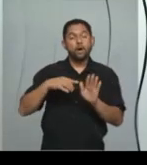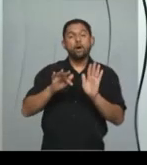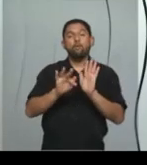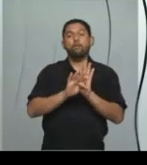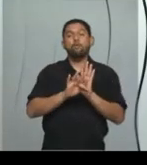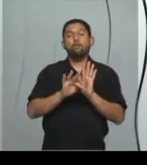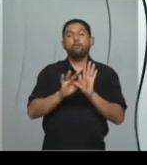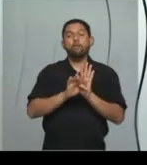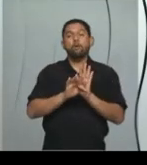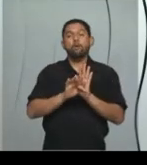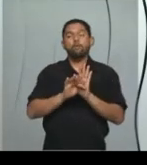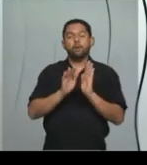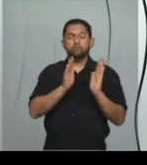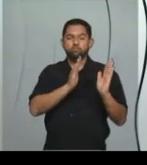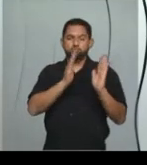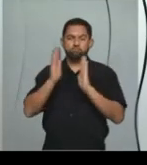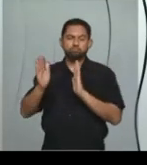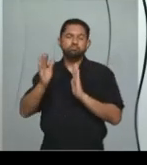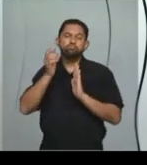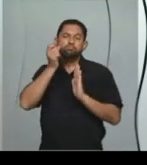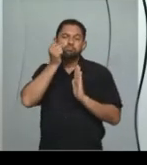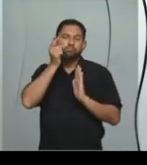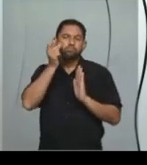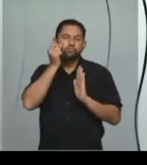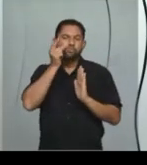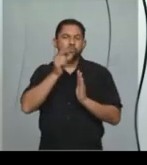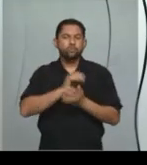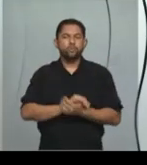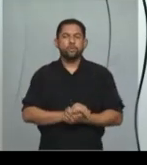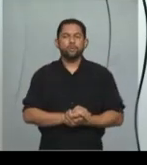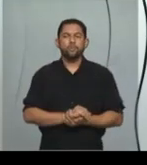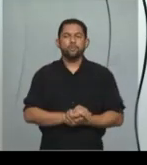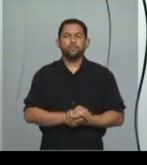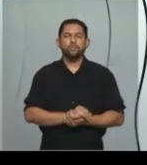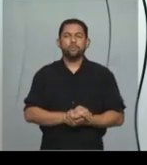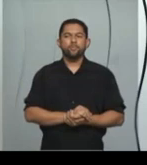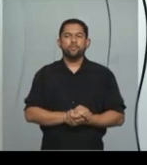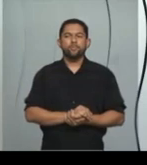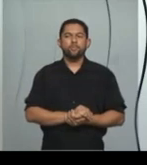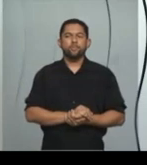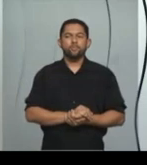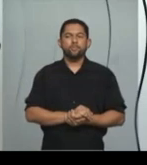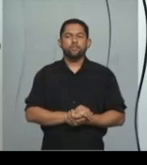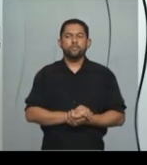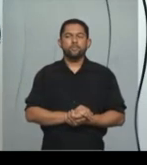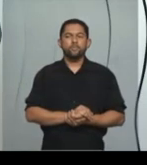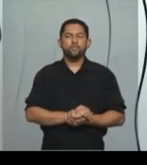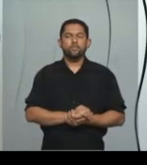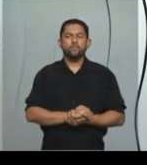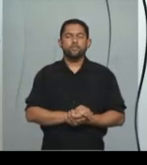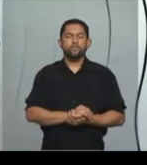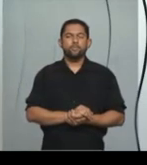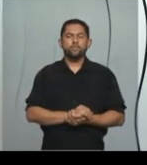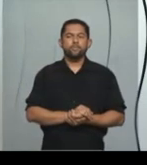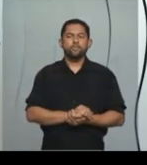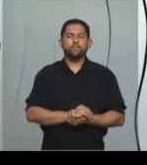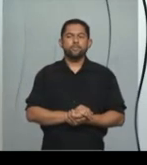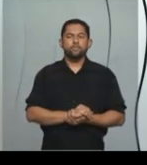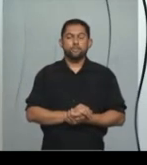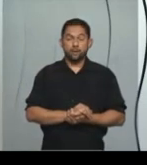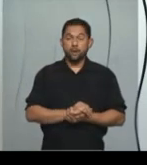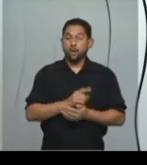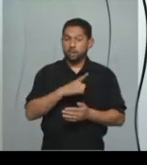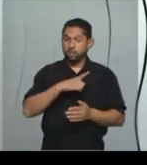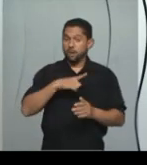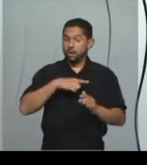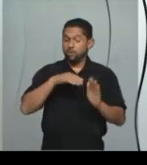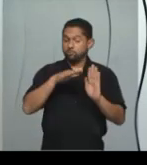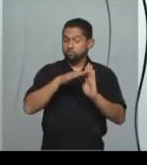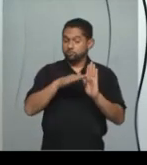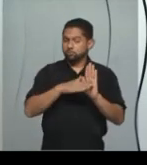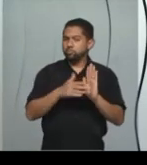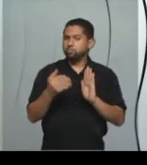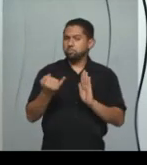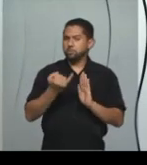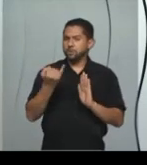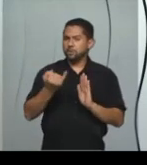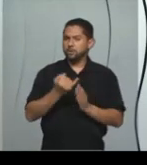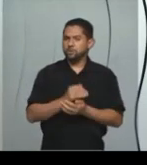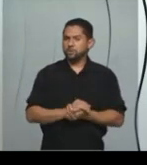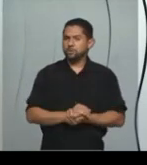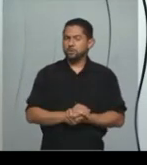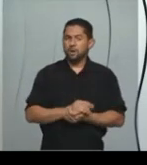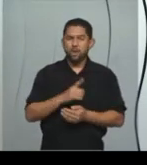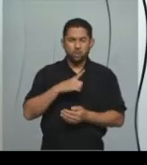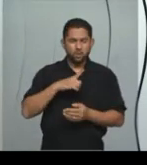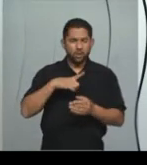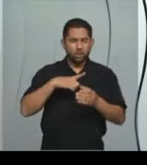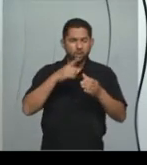especificidade. O que seria? Quando eu tenho, por exemplo, uma diluição ou concentração, eu tenho um